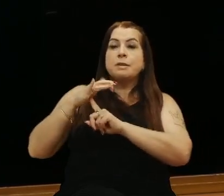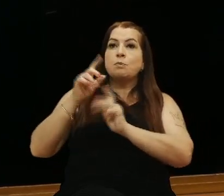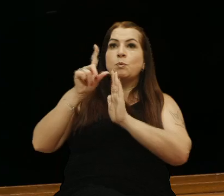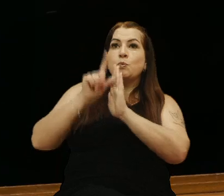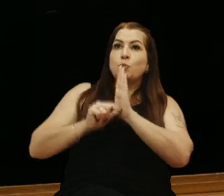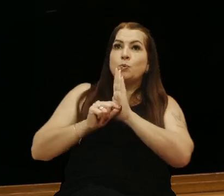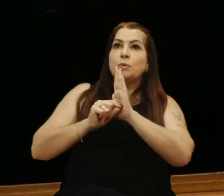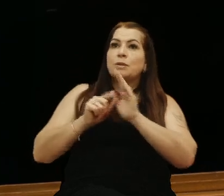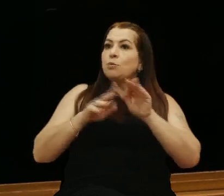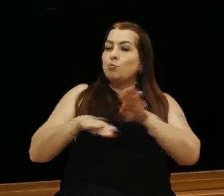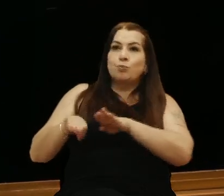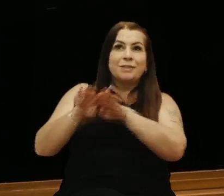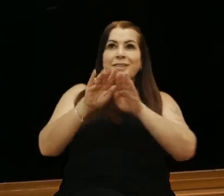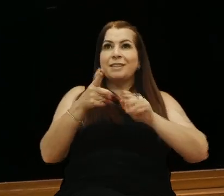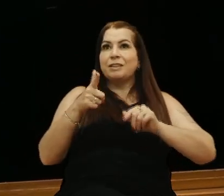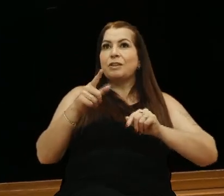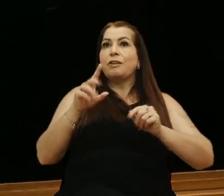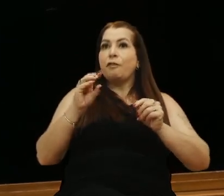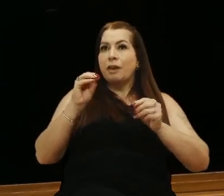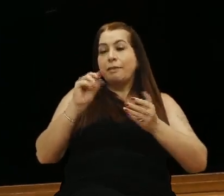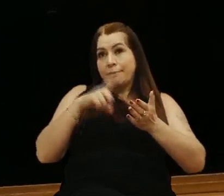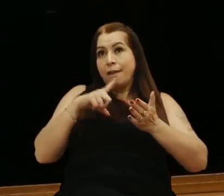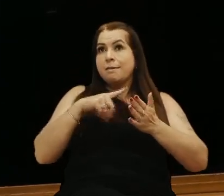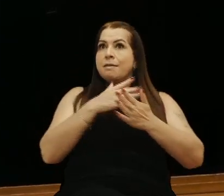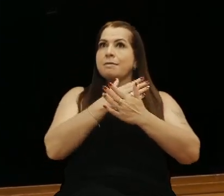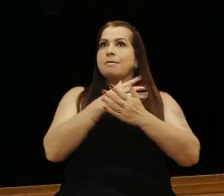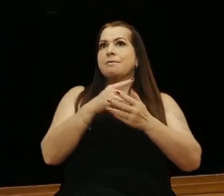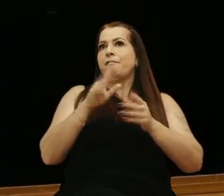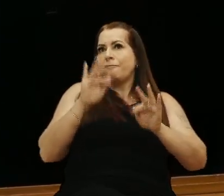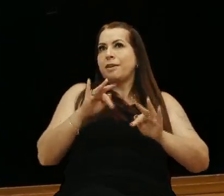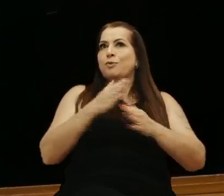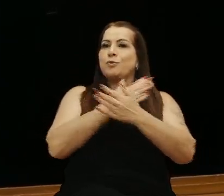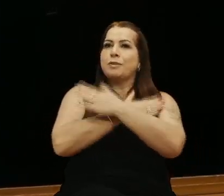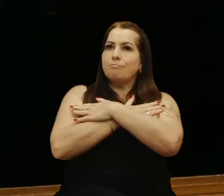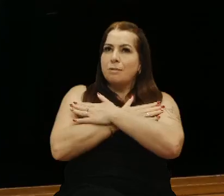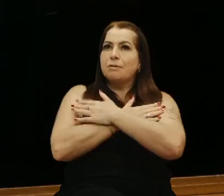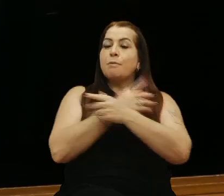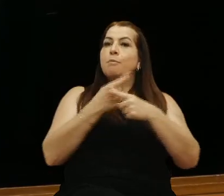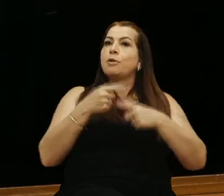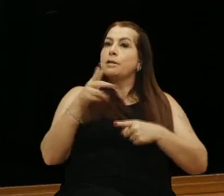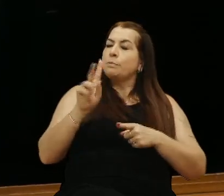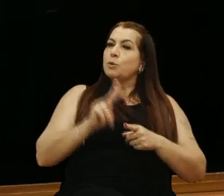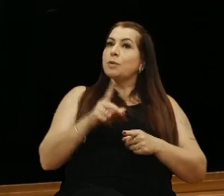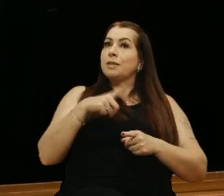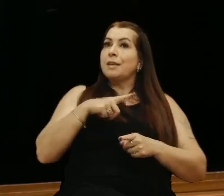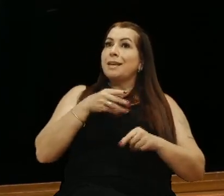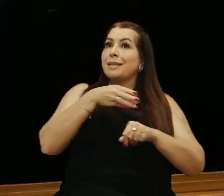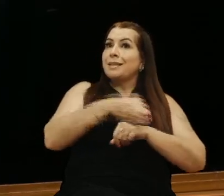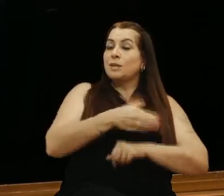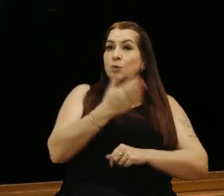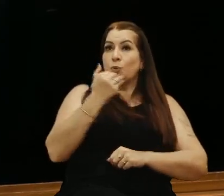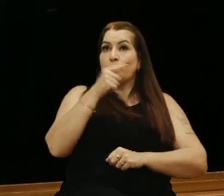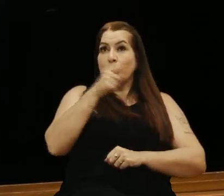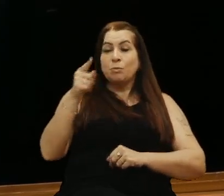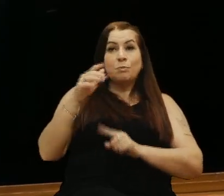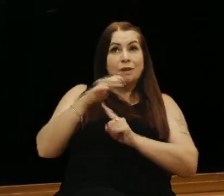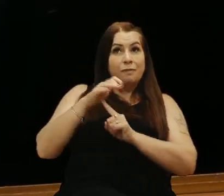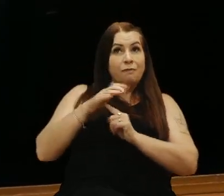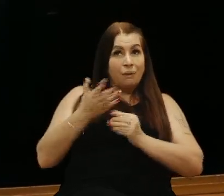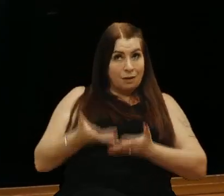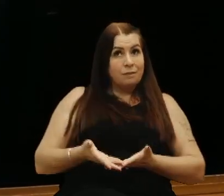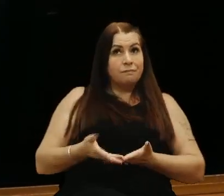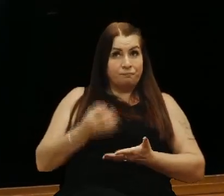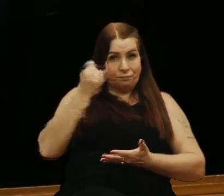redução da desigualdade e do desemprego. Porque muitas vezes tem gente que só tem acesso à alimentação por causa das feiras, Zé